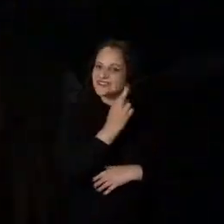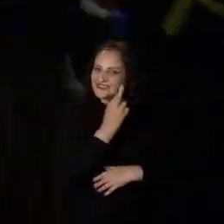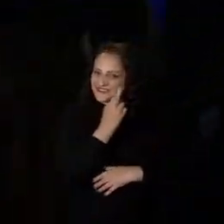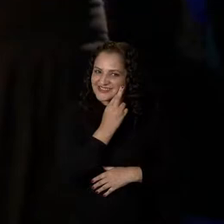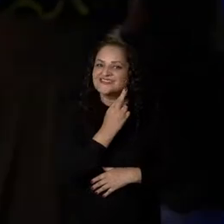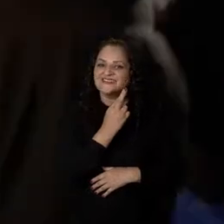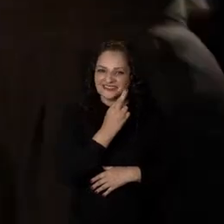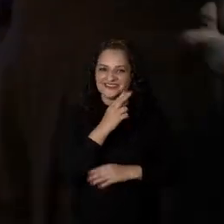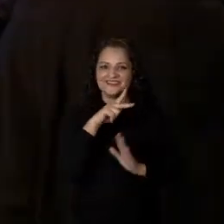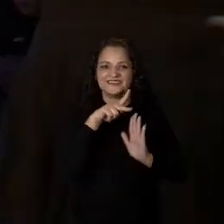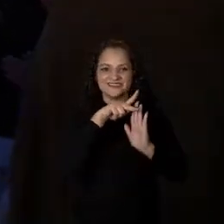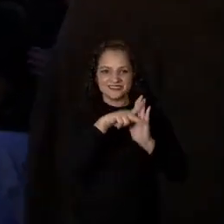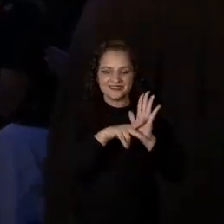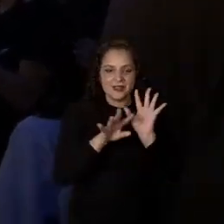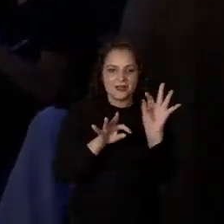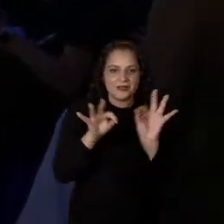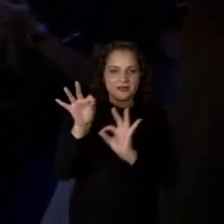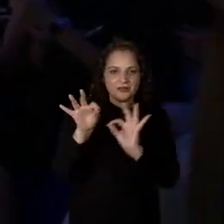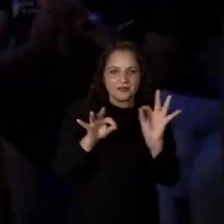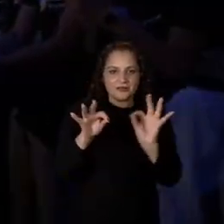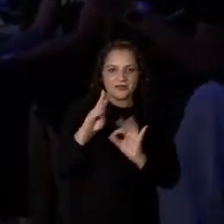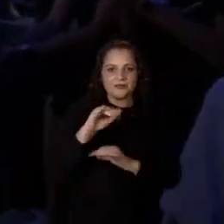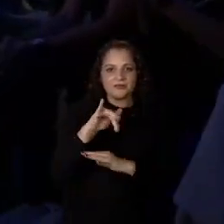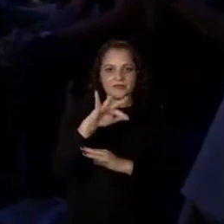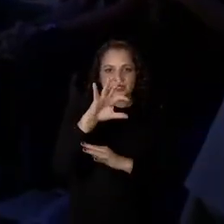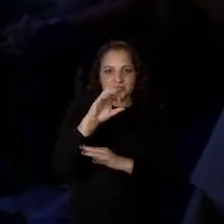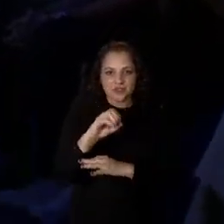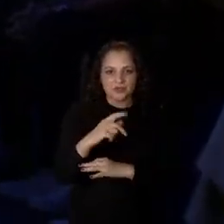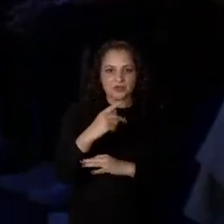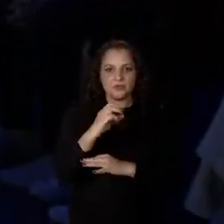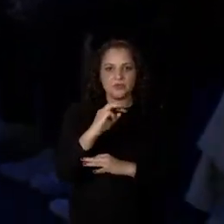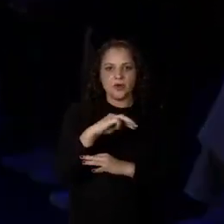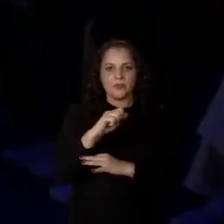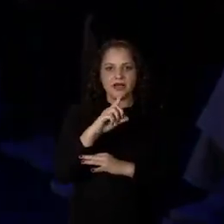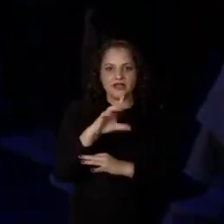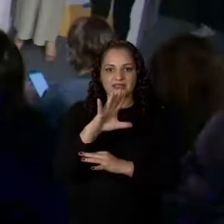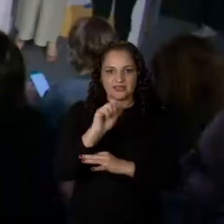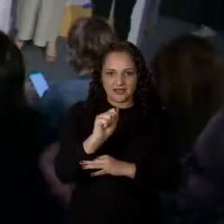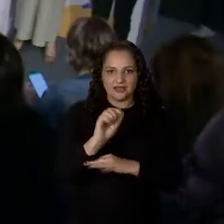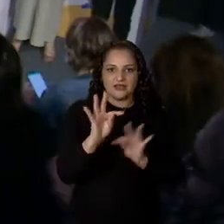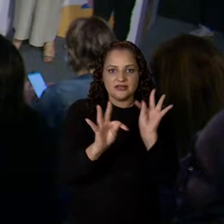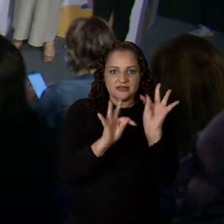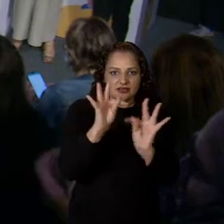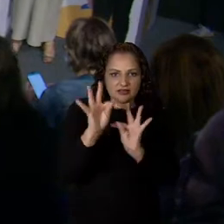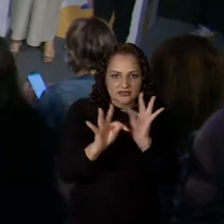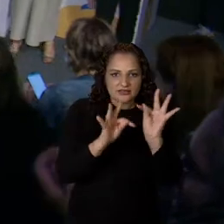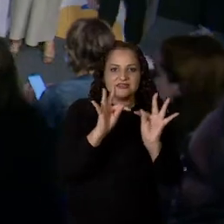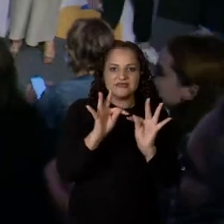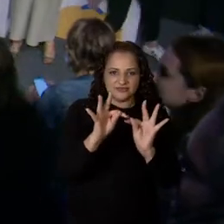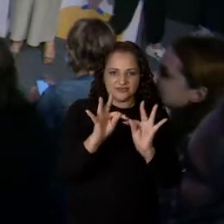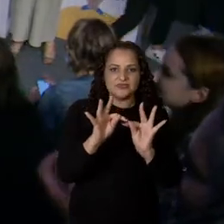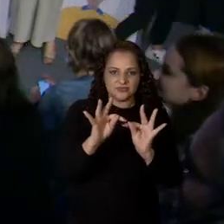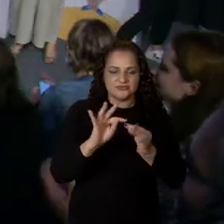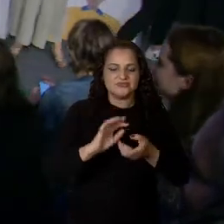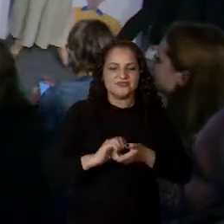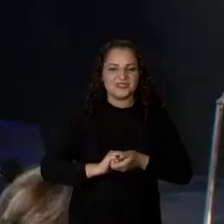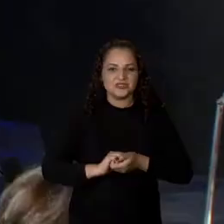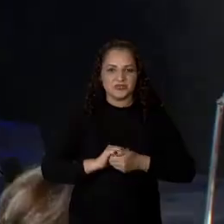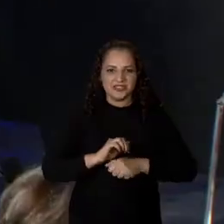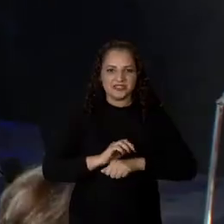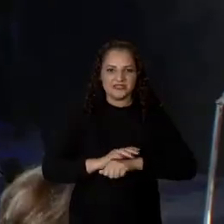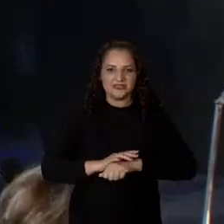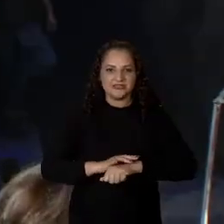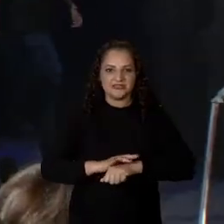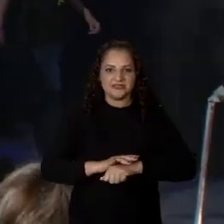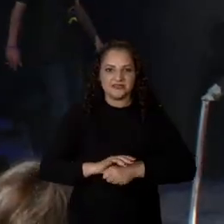o projeto Elaboração de uma Biopomada como Alternativa no Tratamento da Leishmaniose. Lindo projeto,